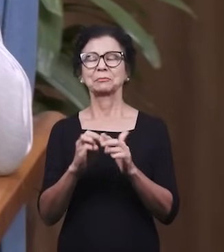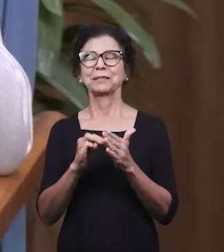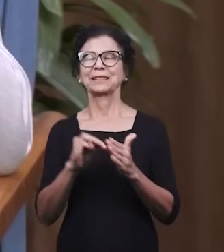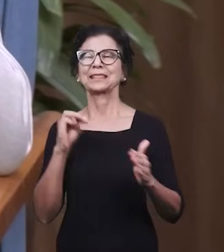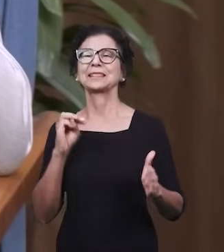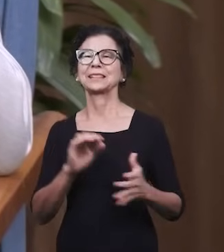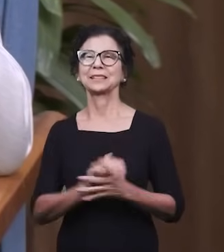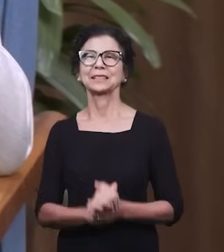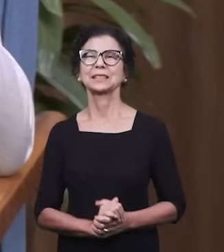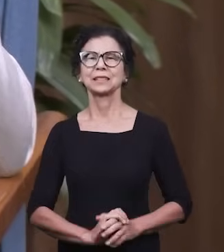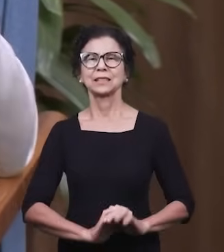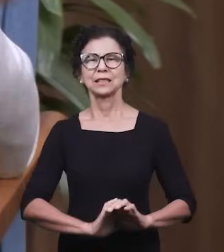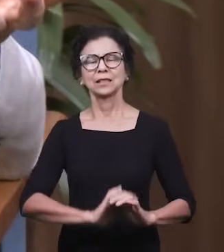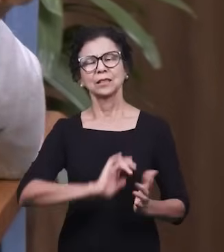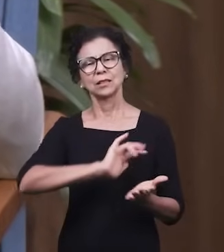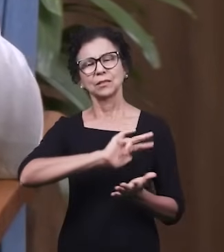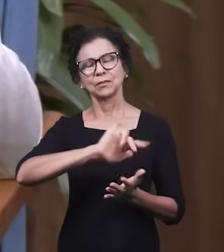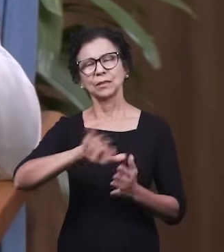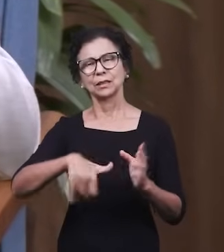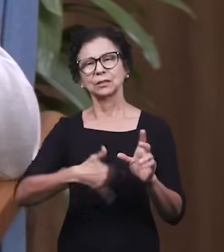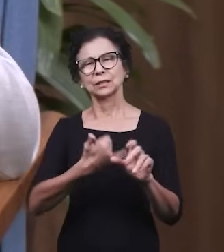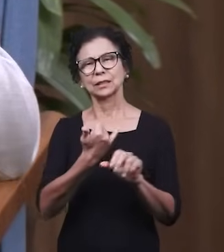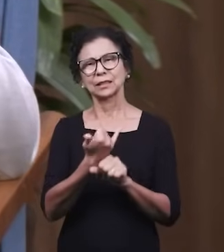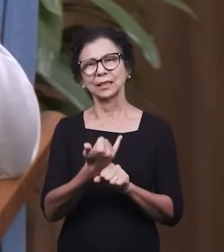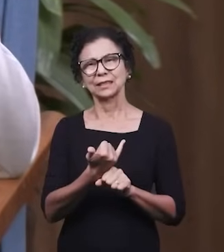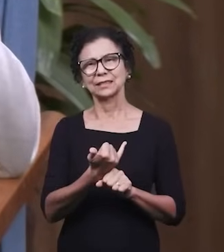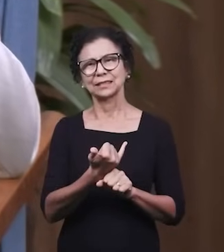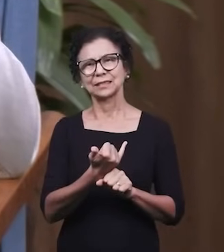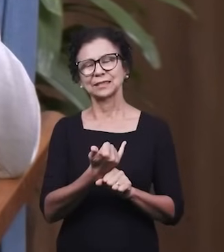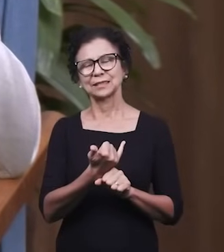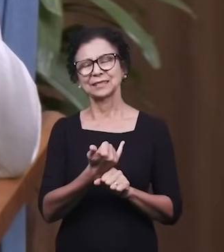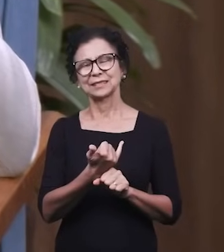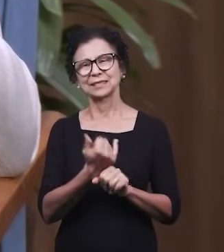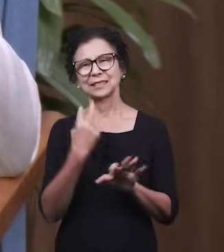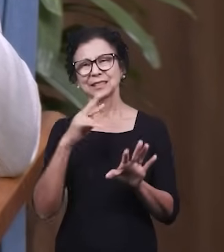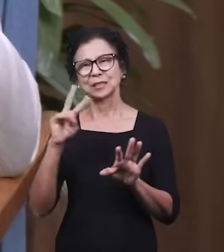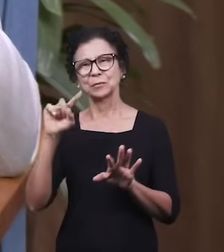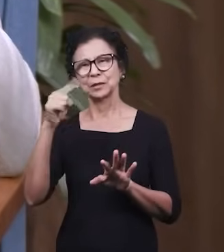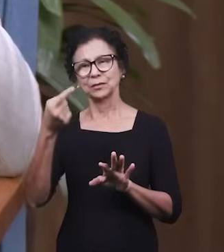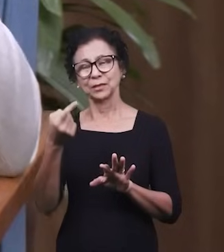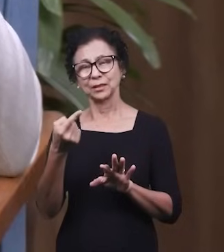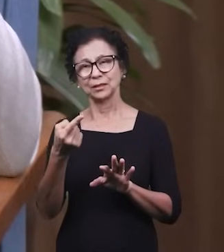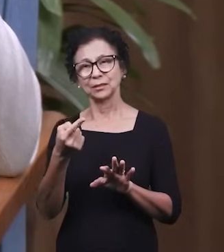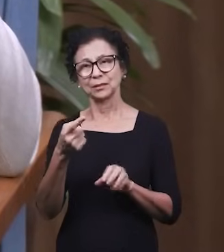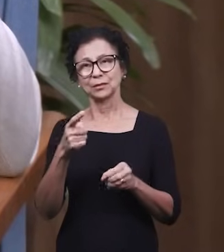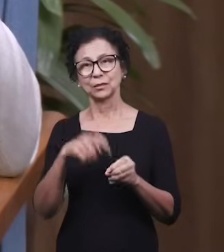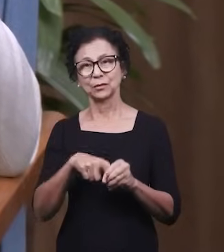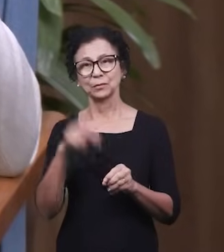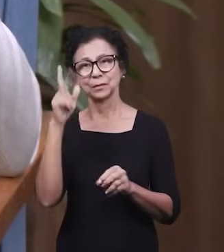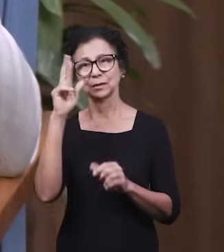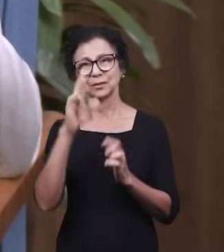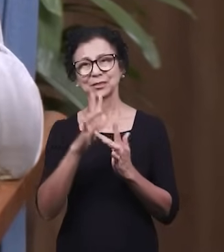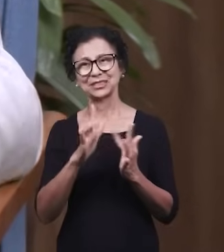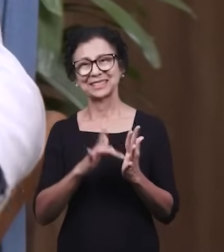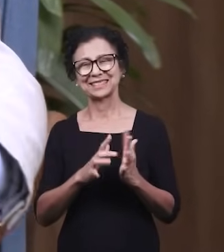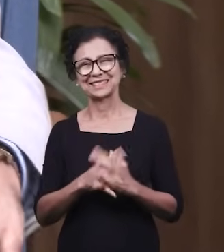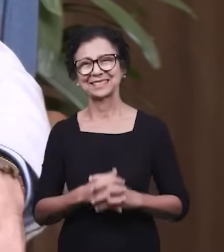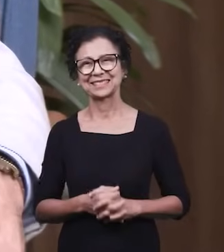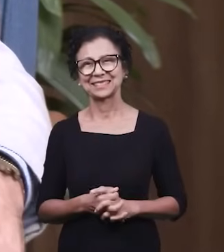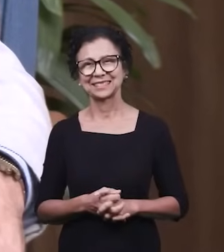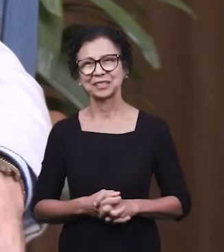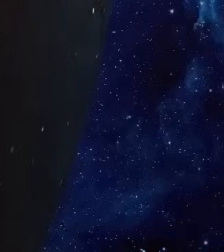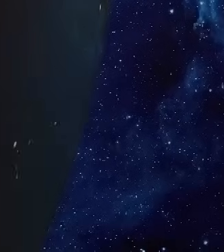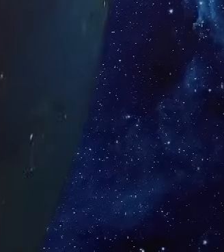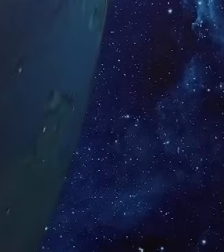Igreja Cristã Maranata através dos diversos canais que nós temos. Se Deus quiser, semana que vem estaremos de volta, como falamos, a todos, a paz do